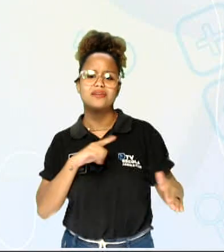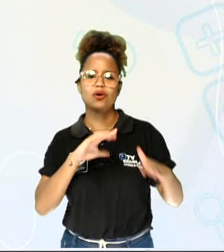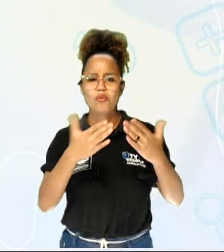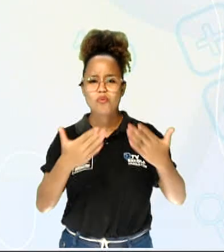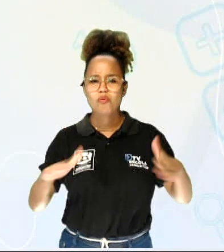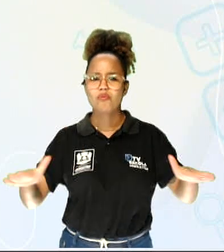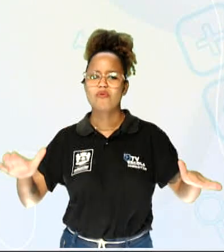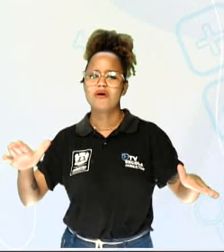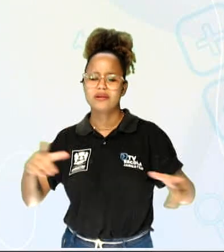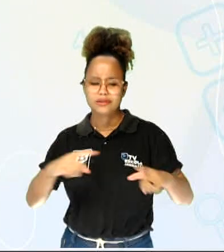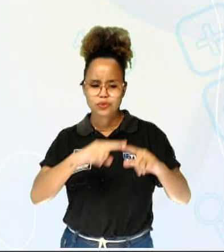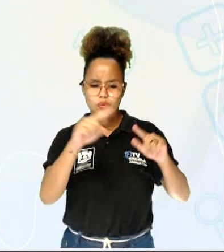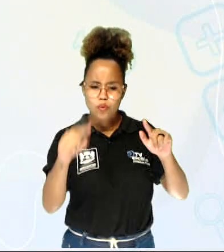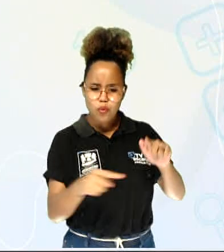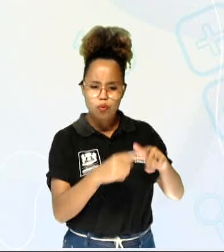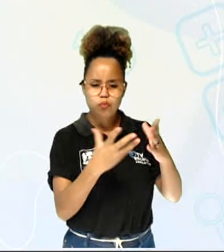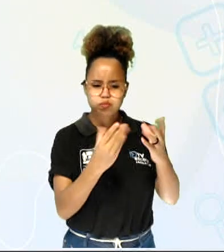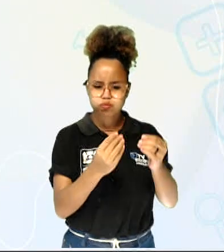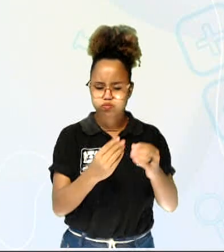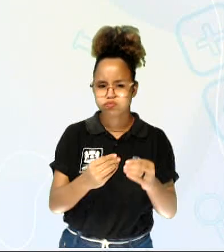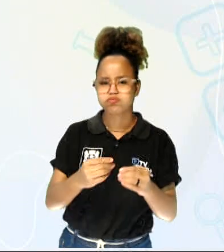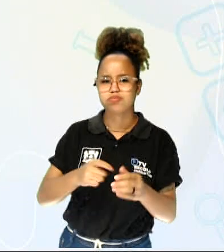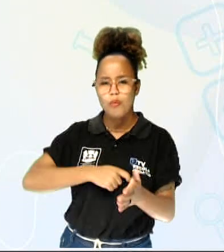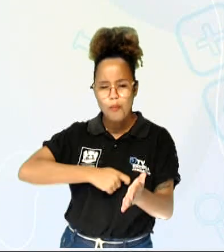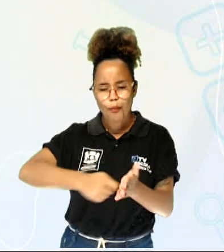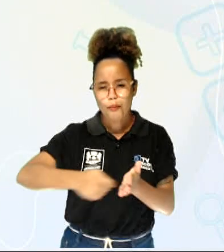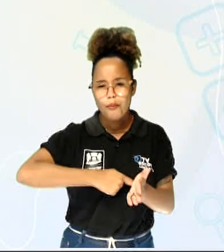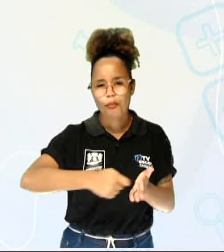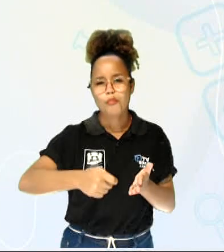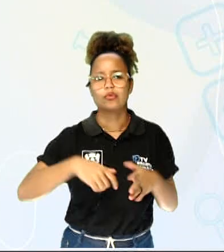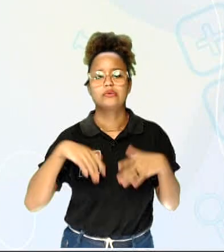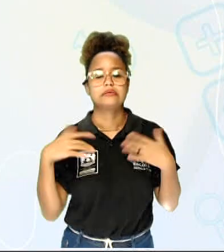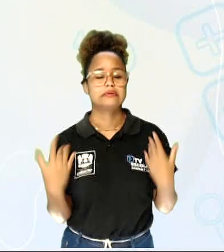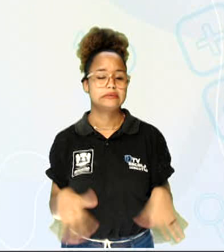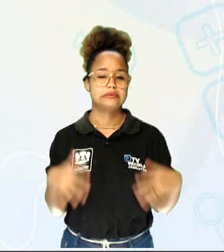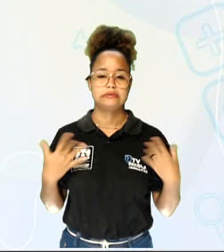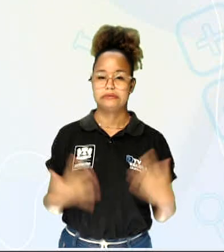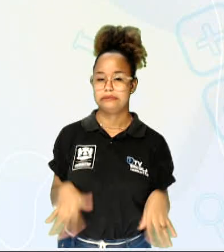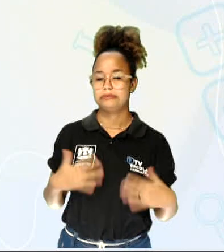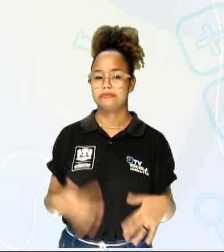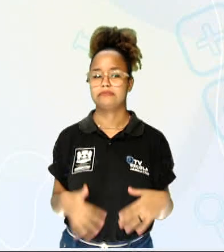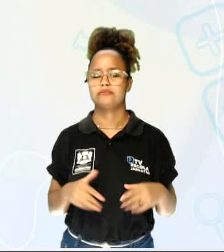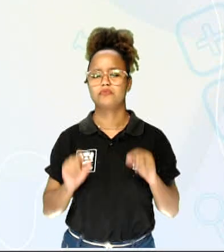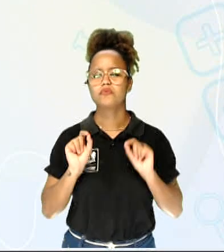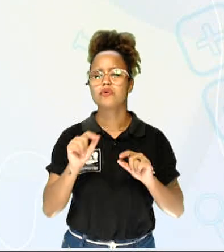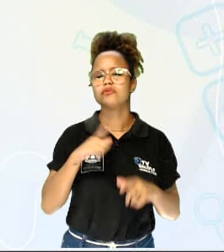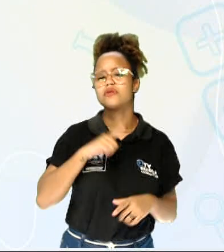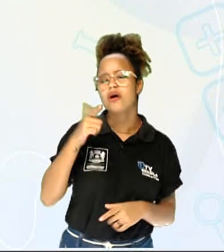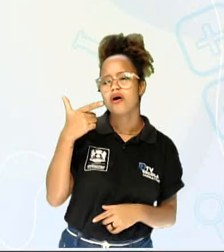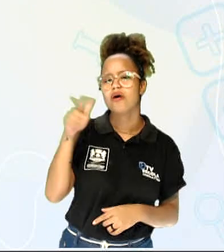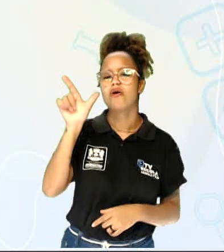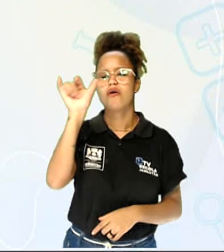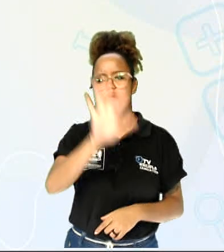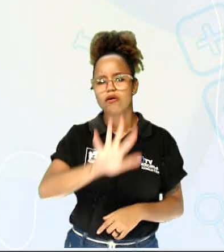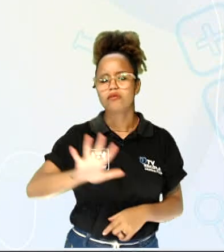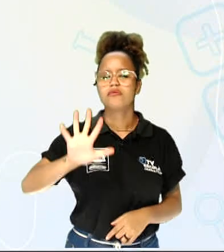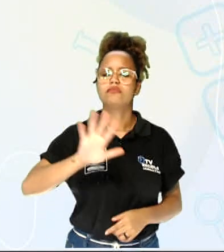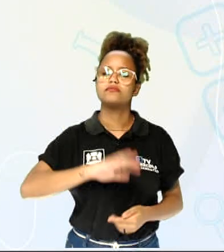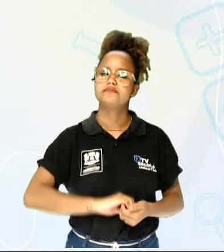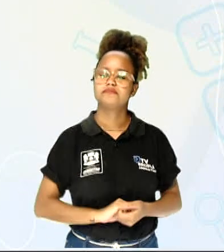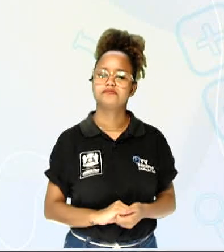mar de pneus, um mar de borrachas. Ui, ui, ui. O que será que tem na próxima